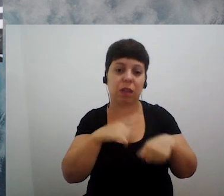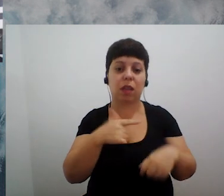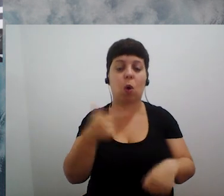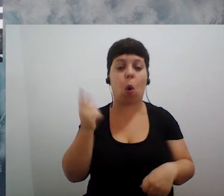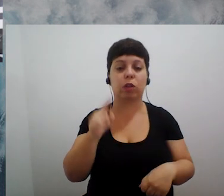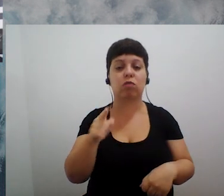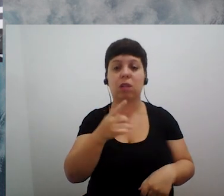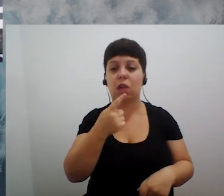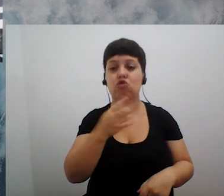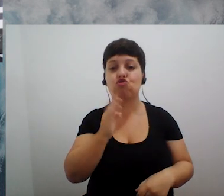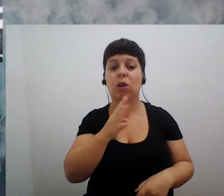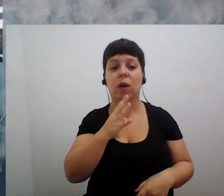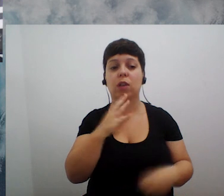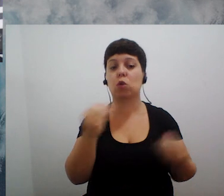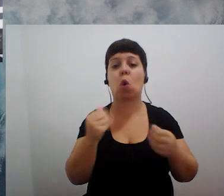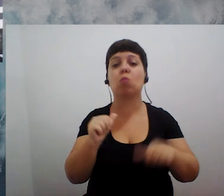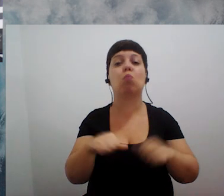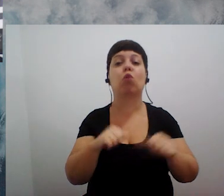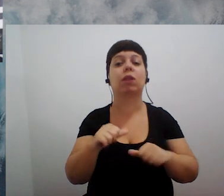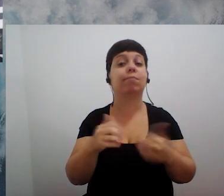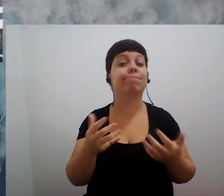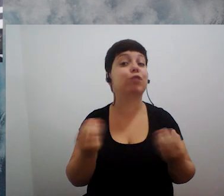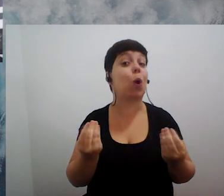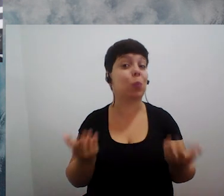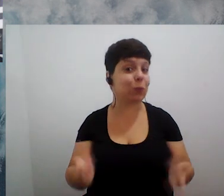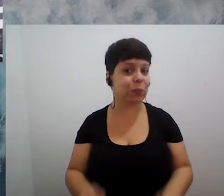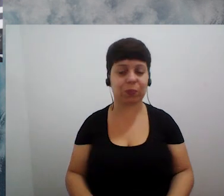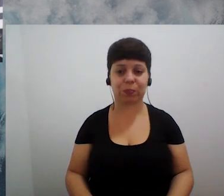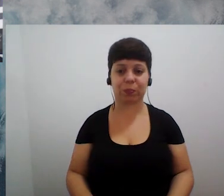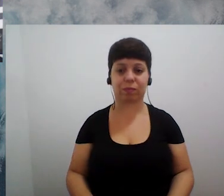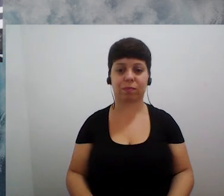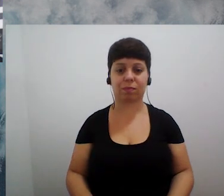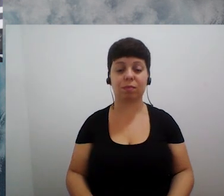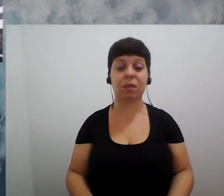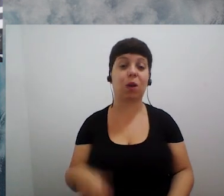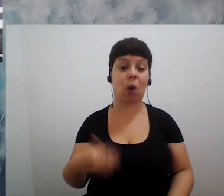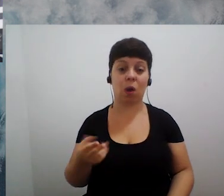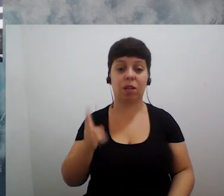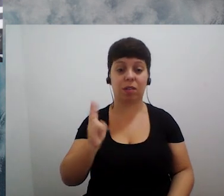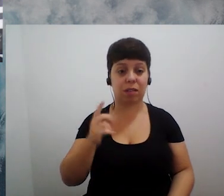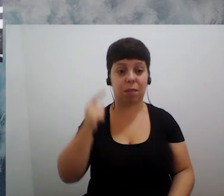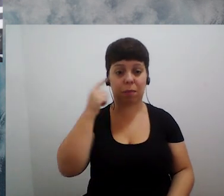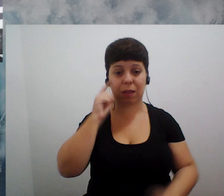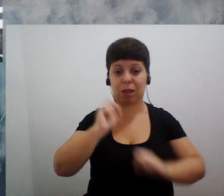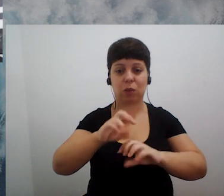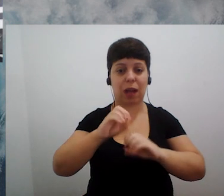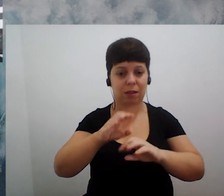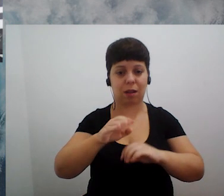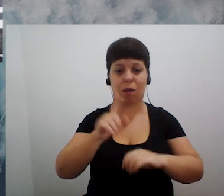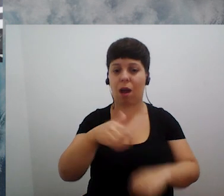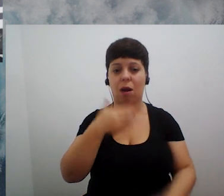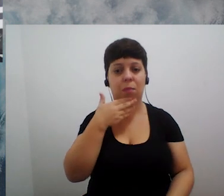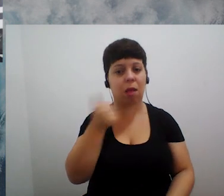você está fazendo, mas outras que você tem familiaridade. Como que a gente muda essa realidade? É assim, eu sempre acho que a